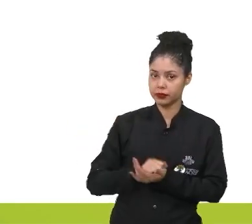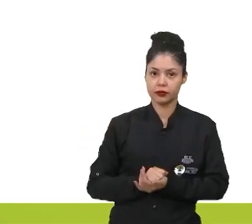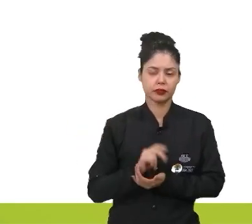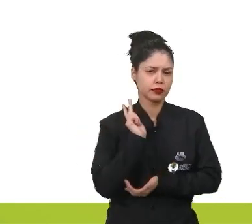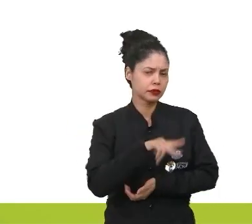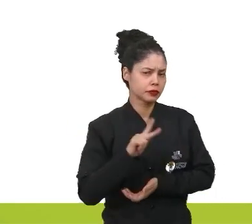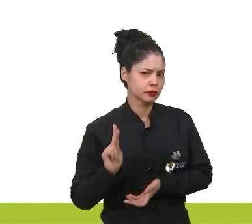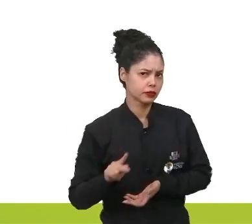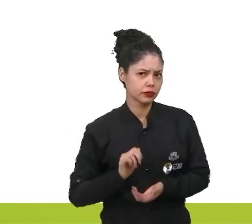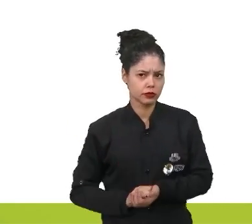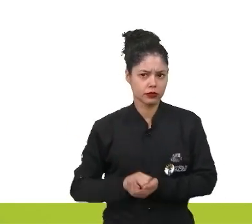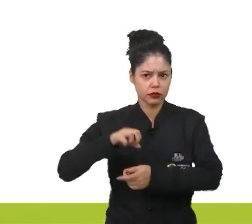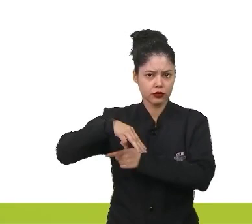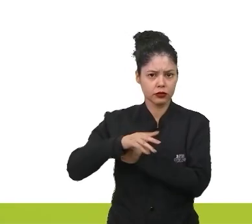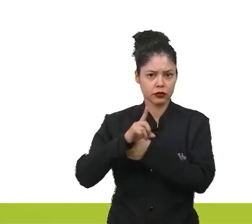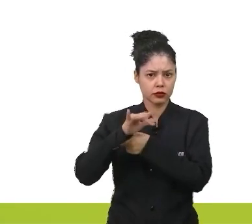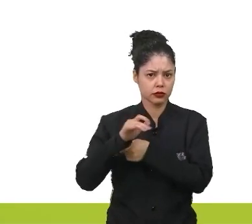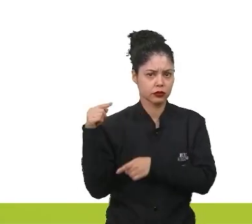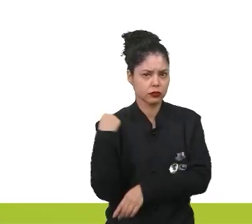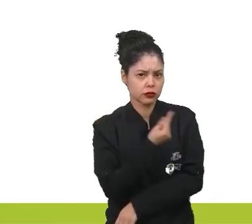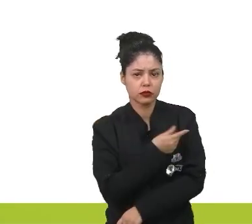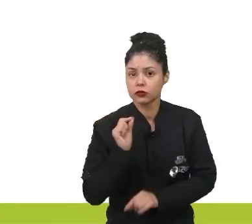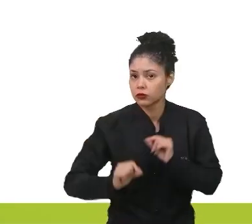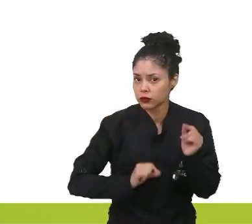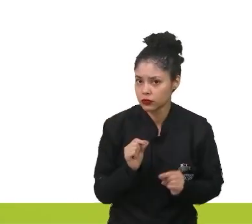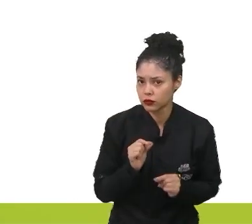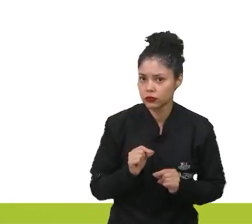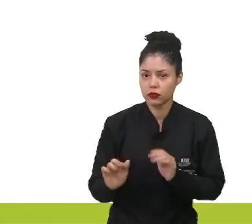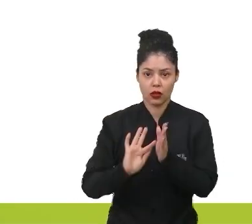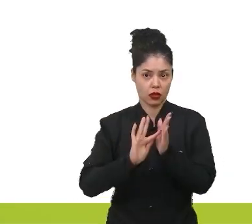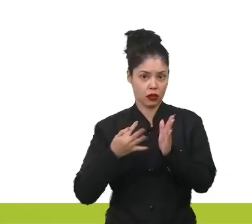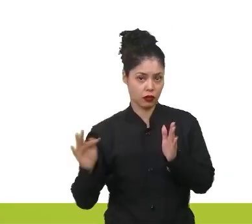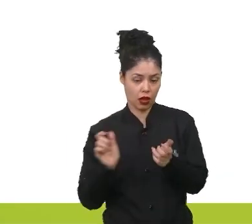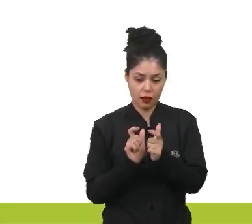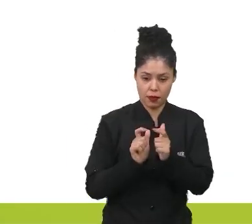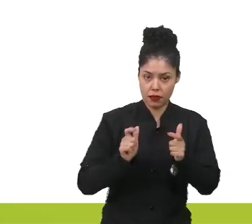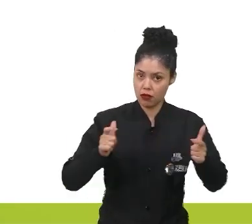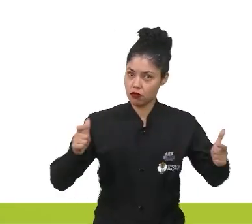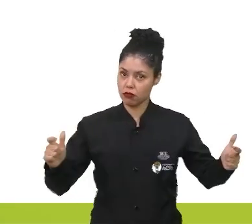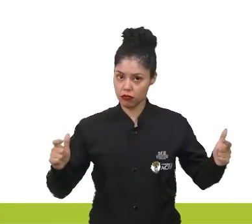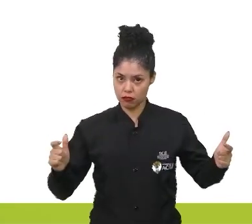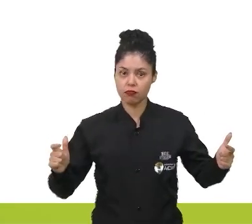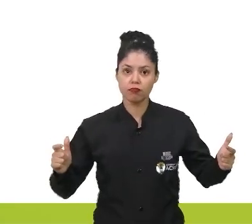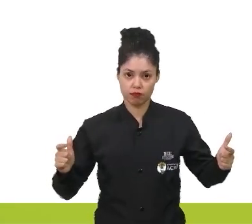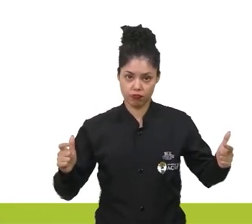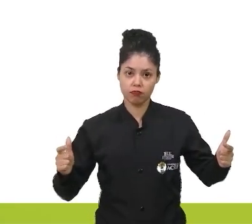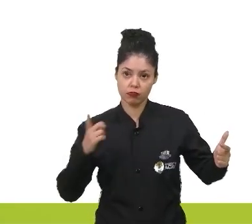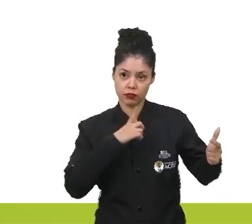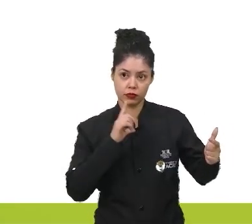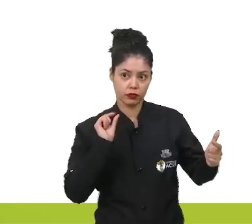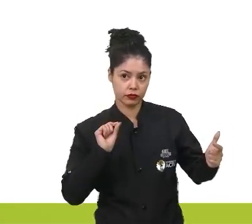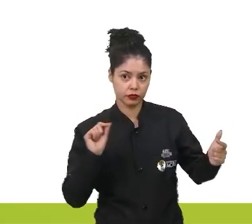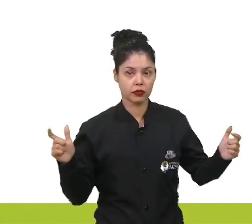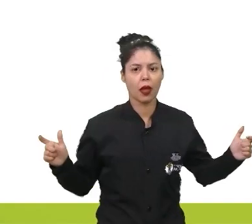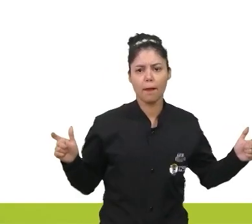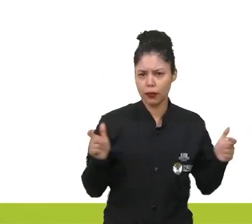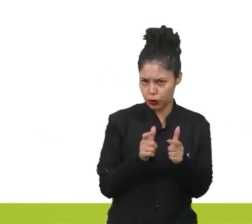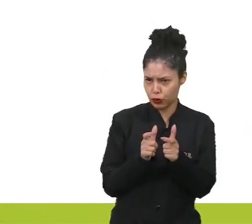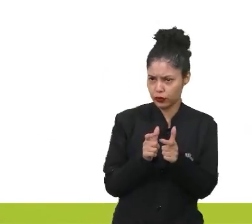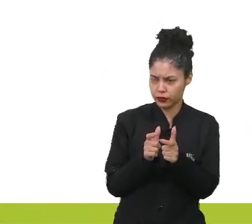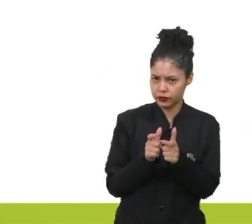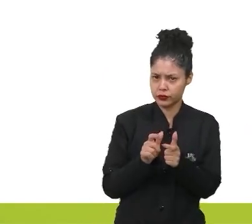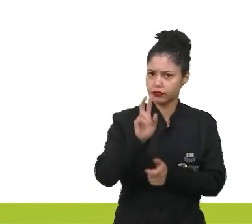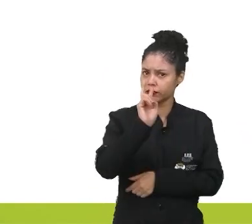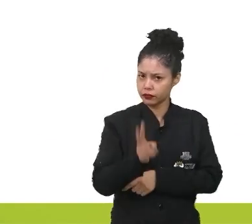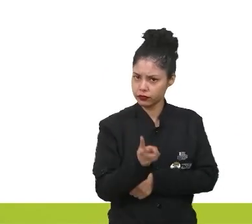professor, um macete para a gente. O macete é o seguinte, toda vez que a função for crescente, ela é mínimo. E